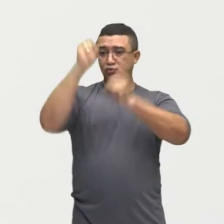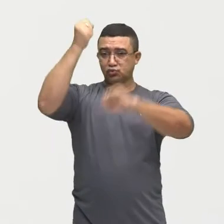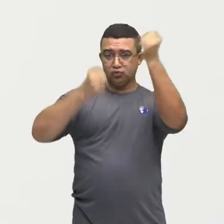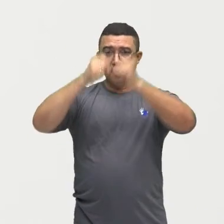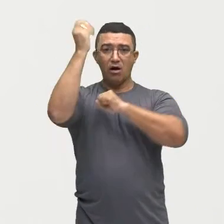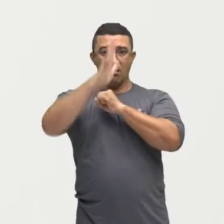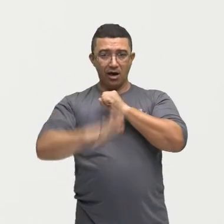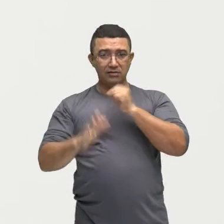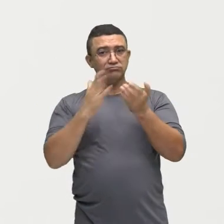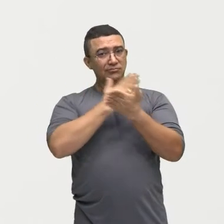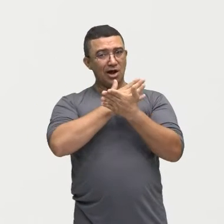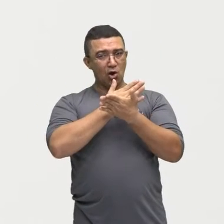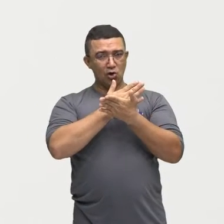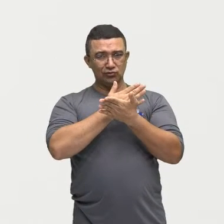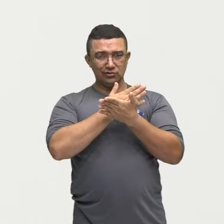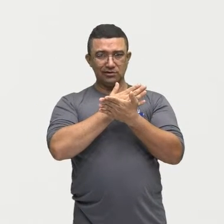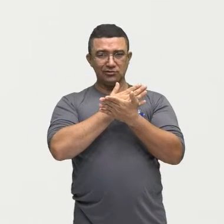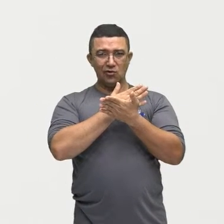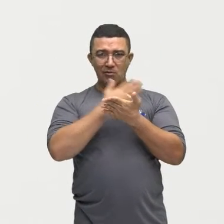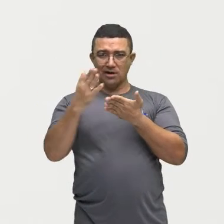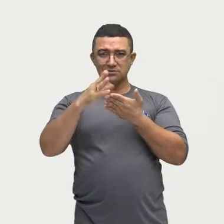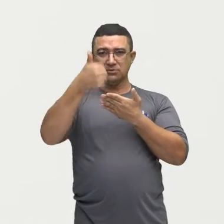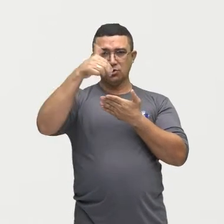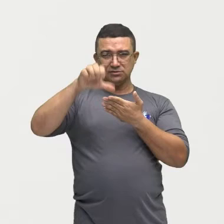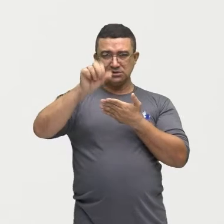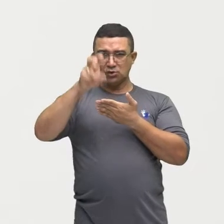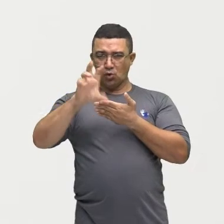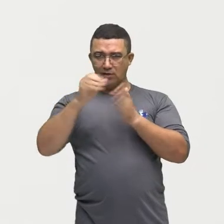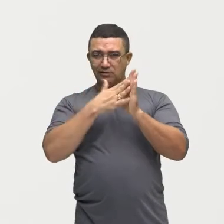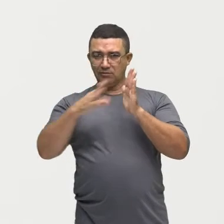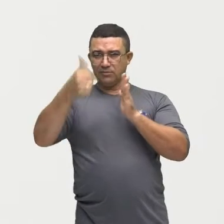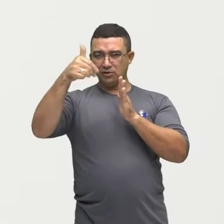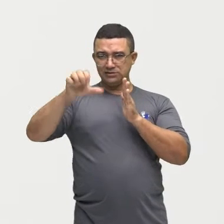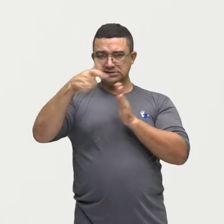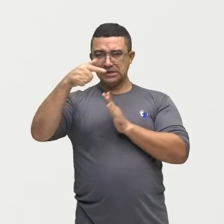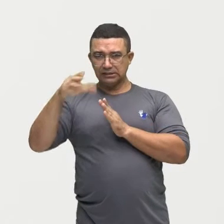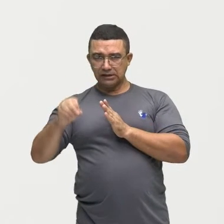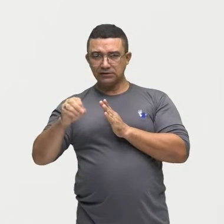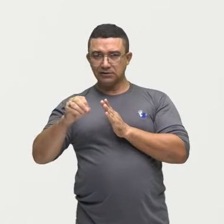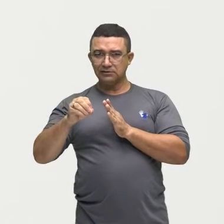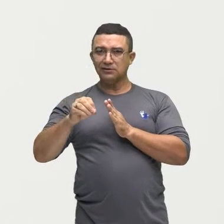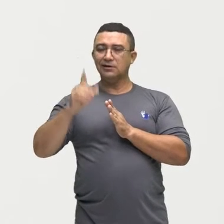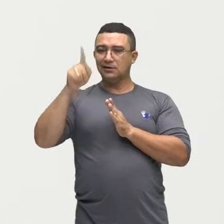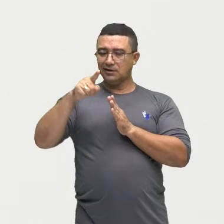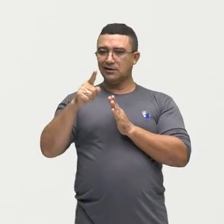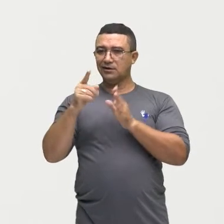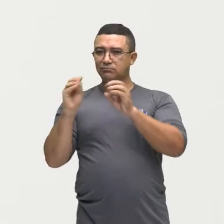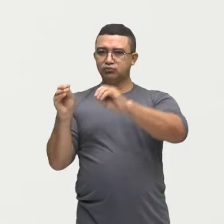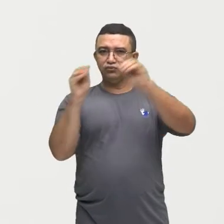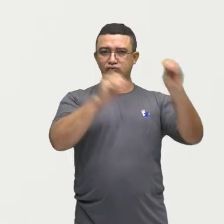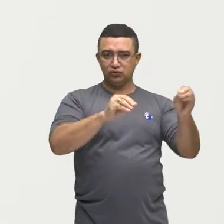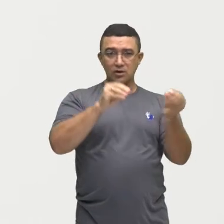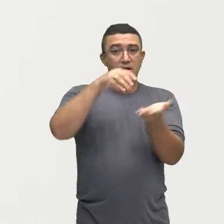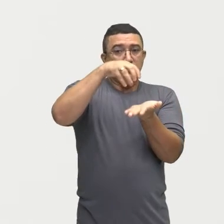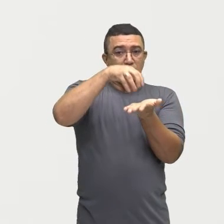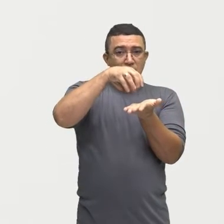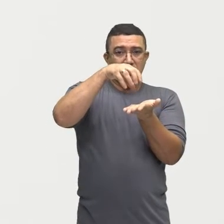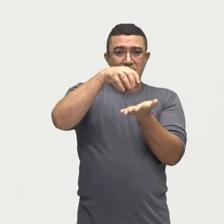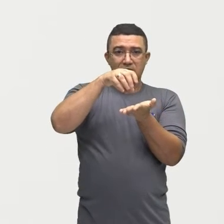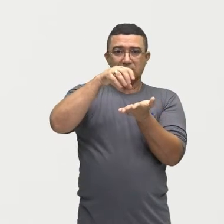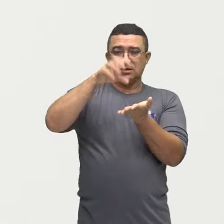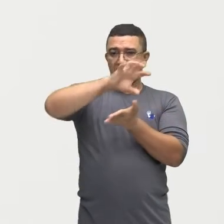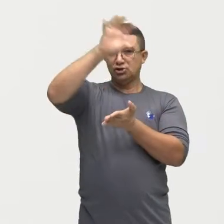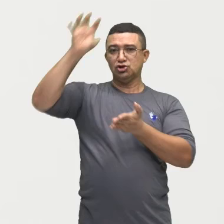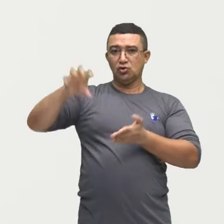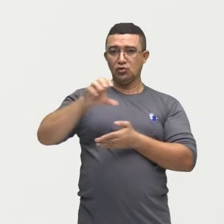já vai ocorrer de 1950 até 1970, já ali para a região